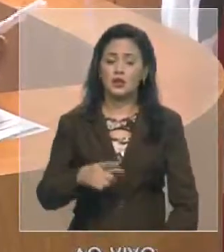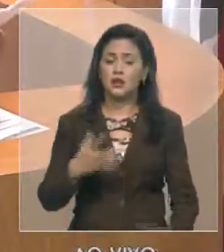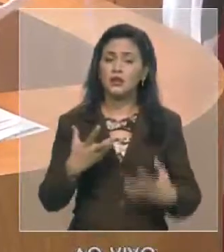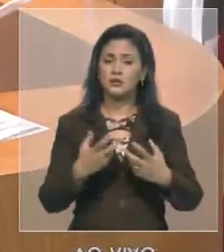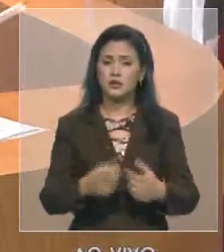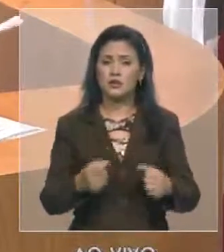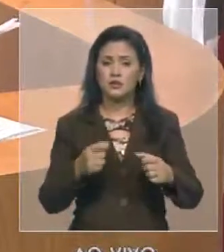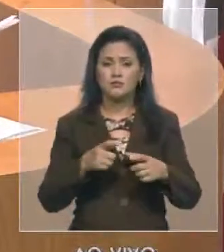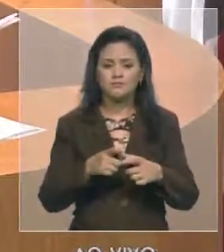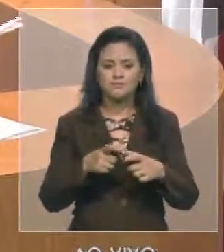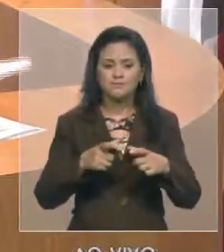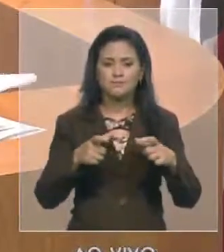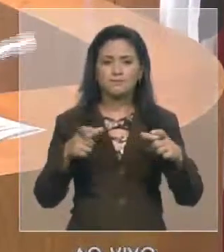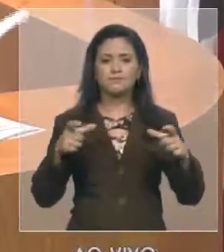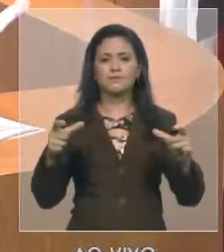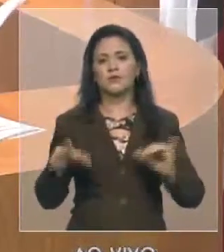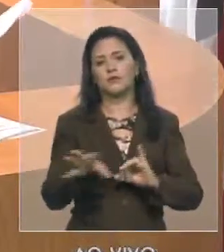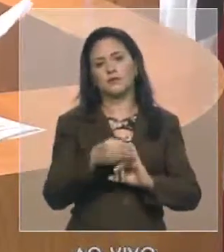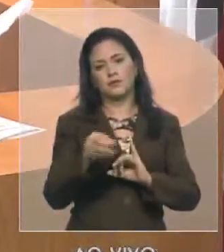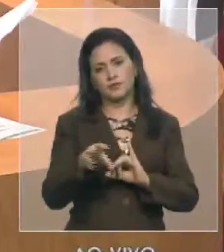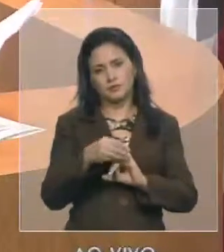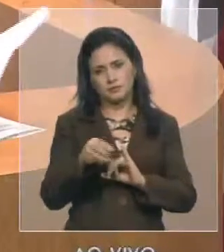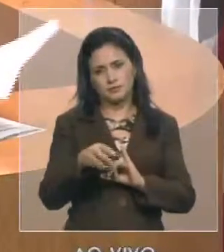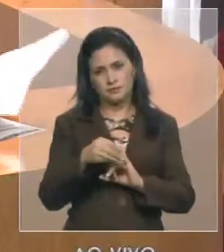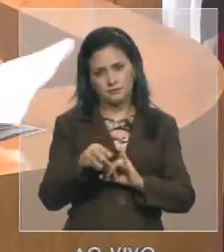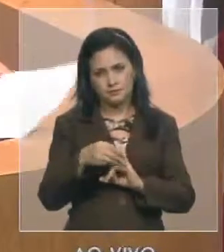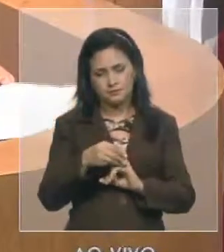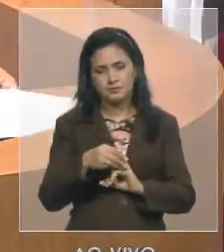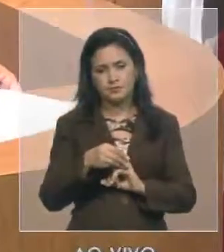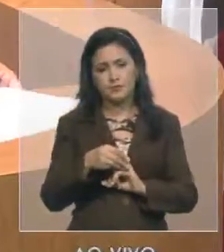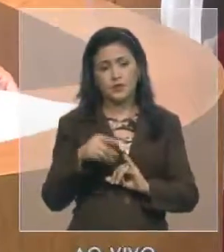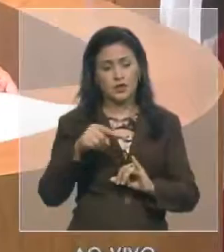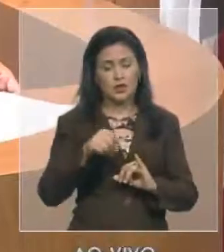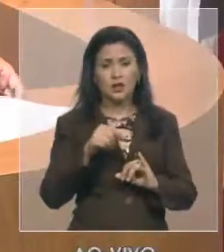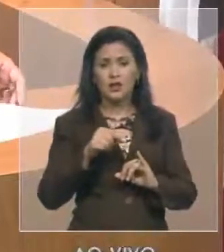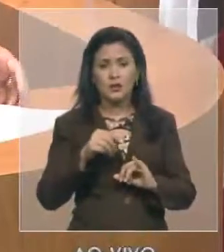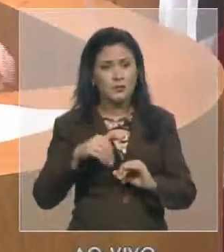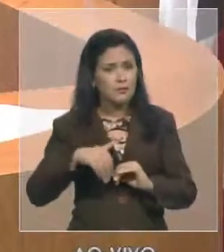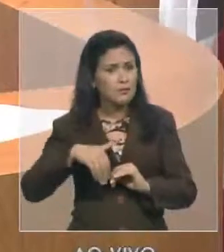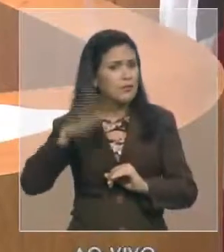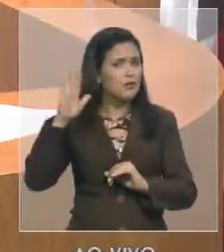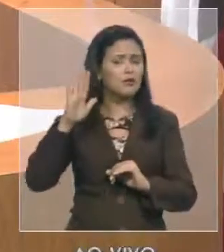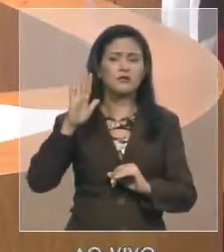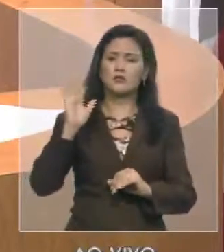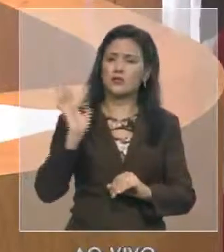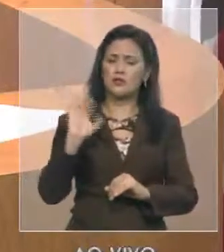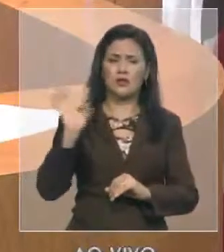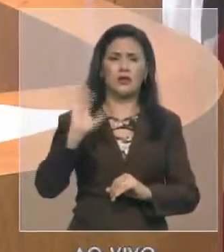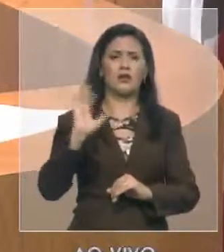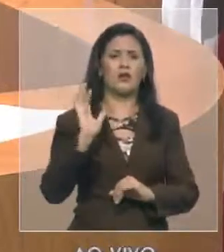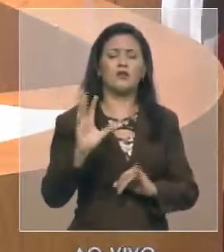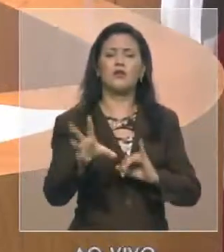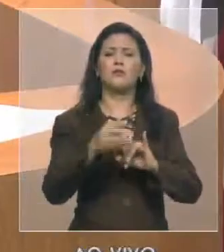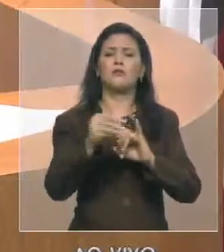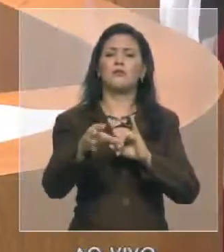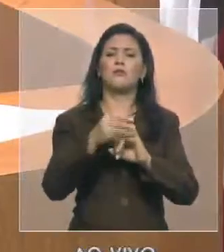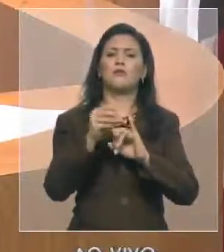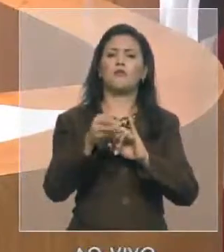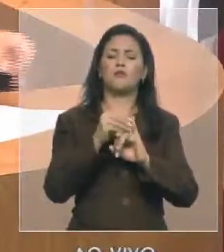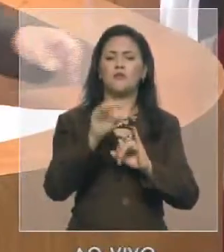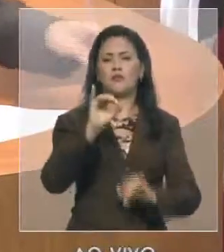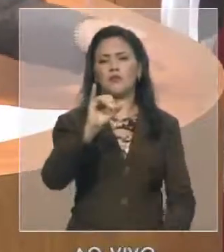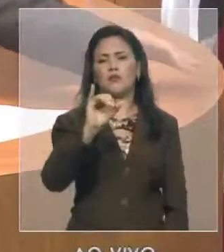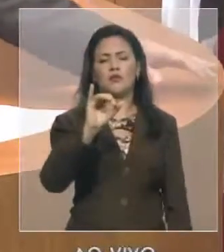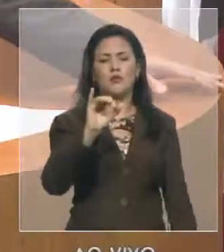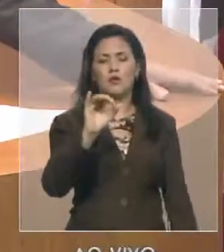ele aumentou o imposto dos repelentes em nosso estado. Enquanto o governo federal, a